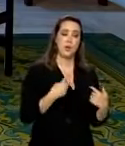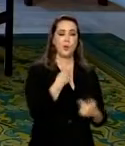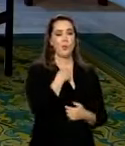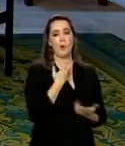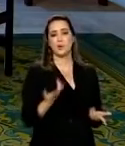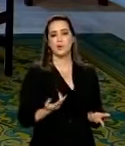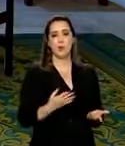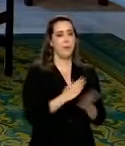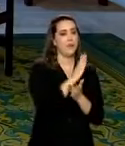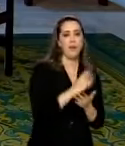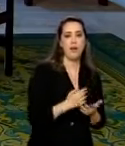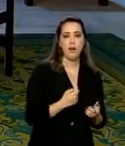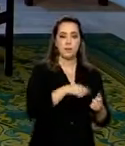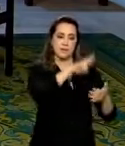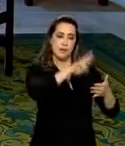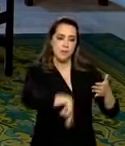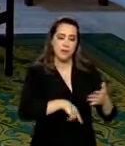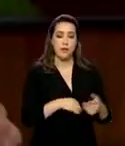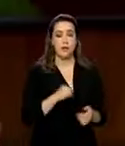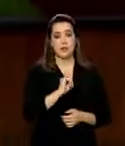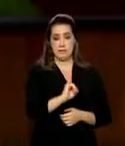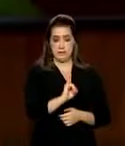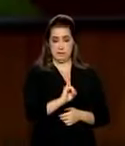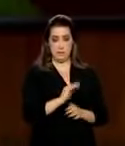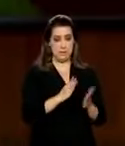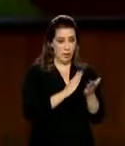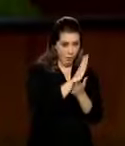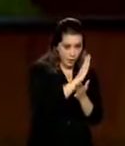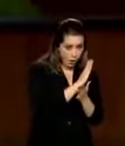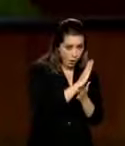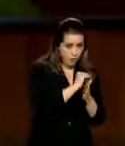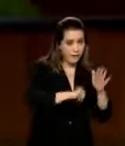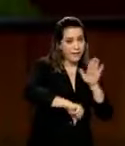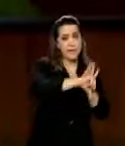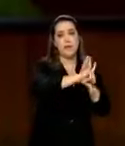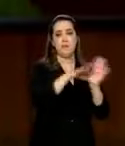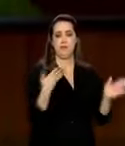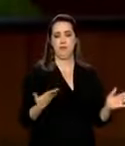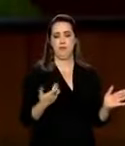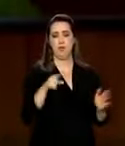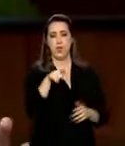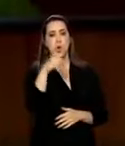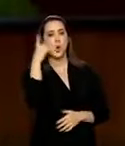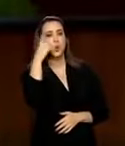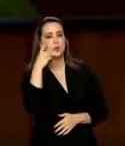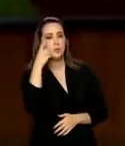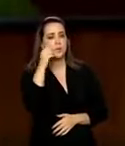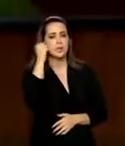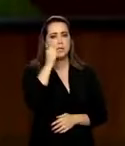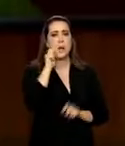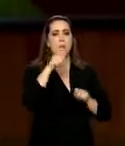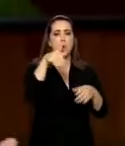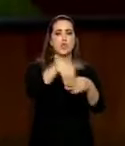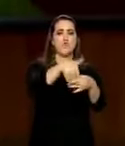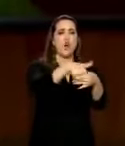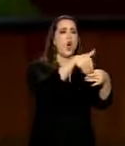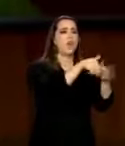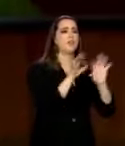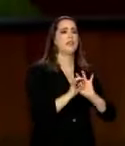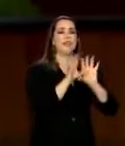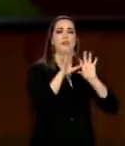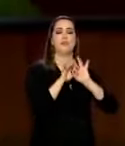vetar, eu estou em curso em crime de responsabilidade. O deputado e o senador pode votar o que ele bem entender, sim ou não votar. Se